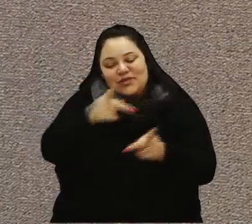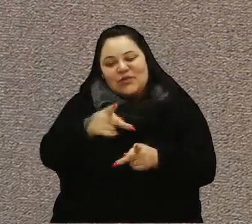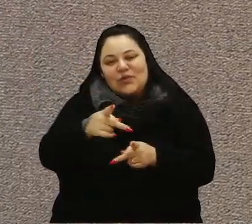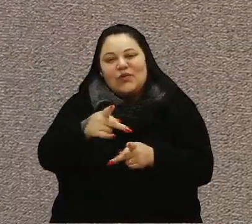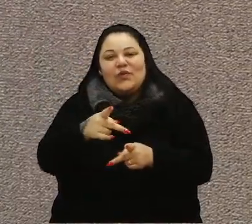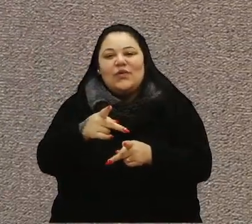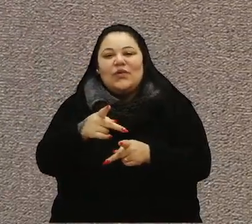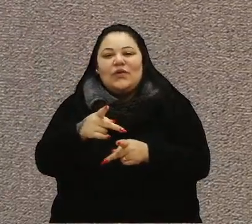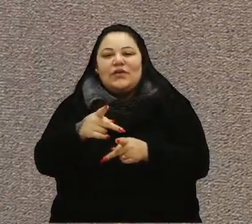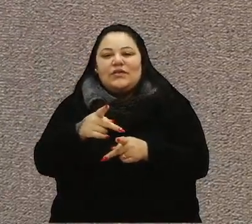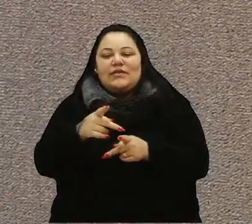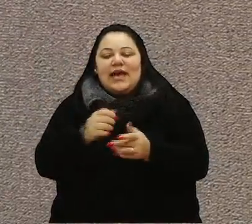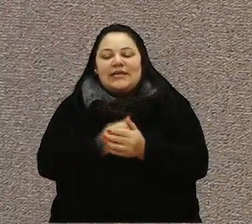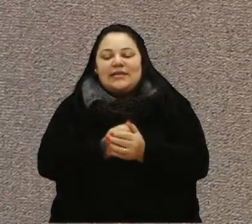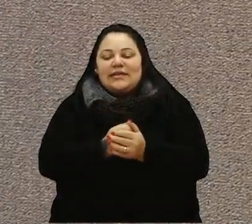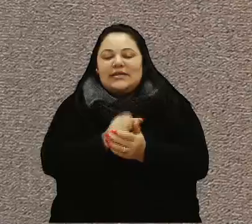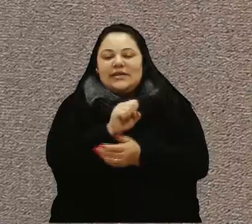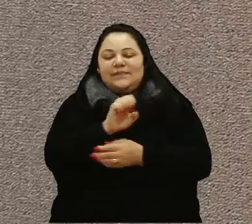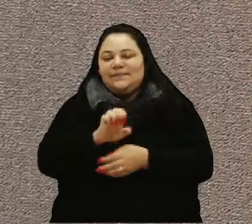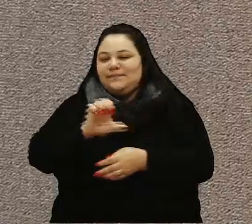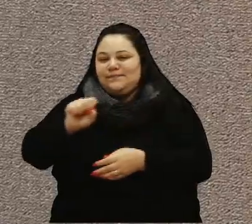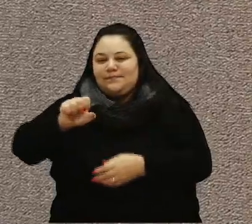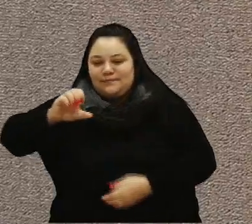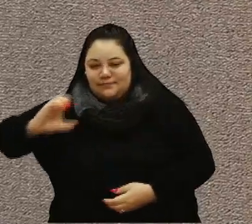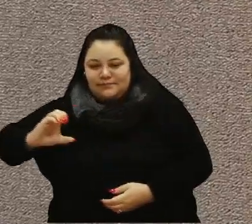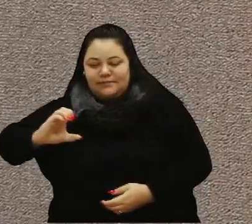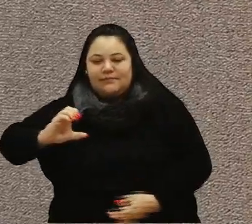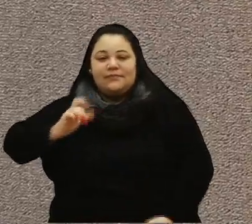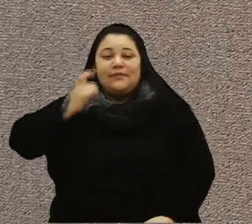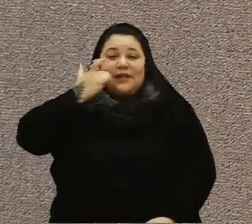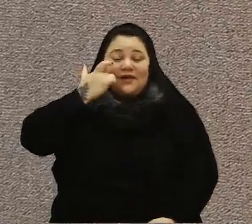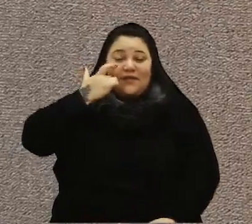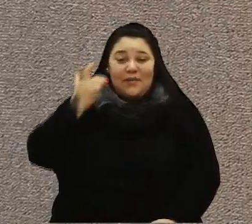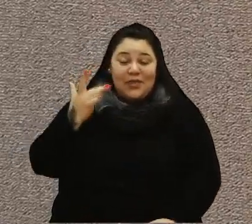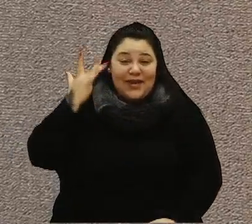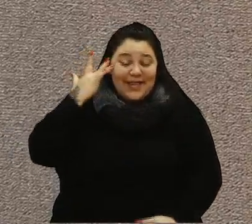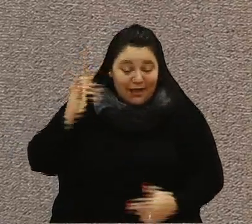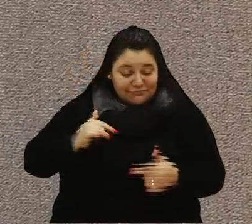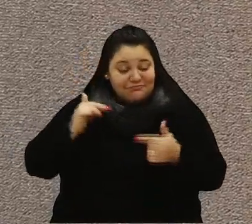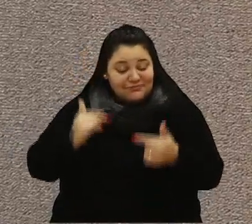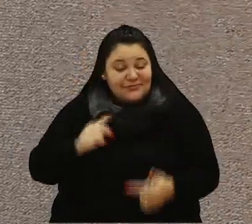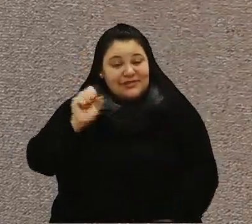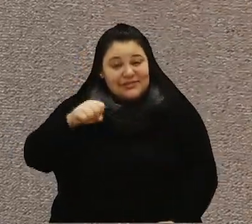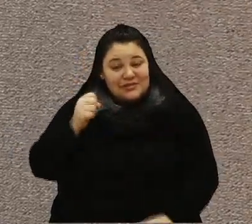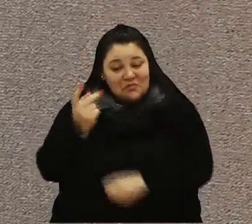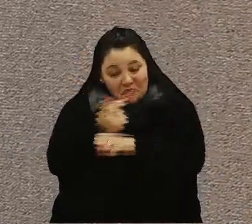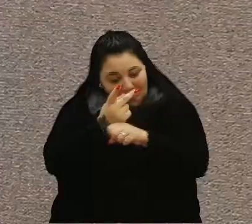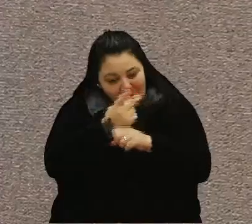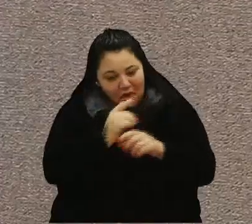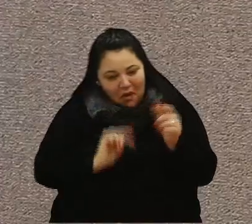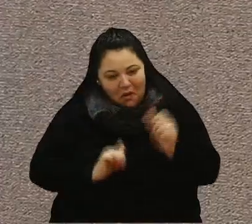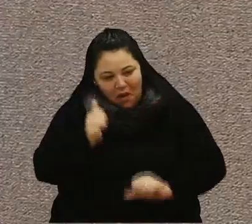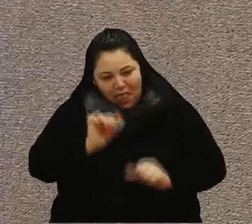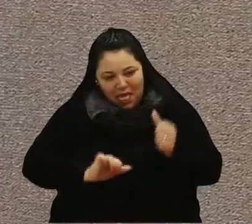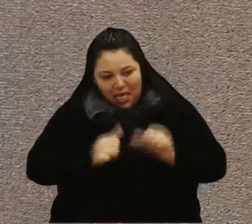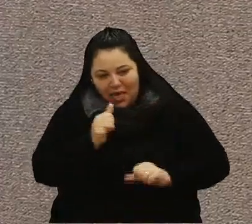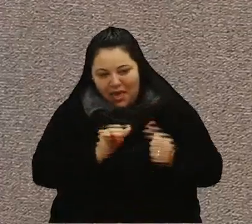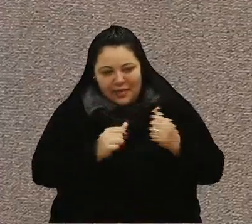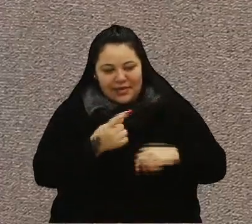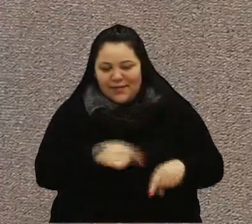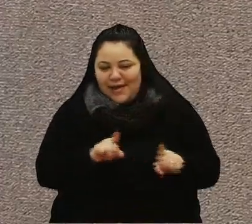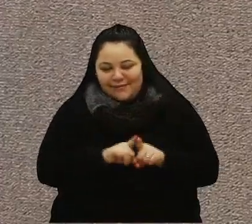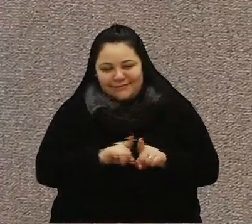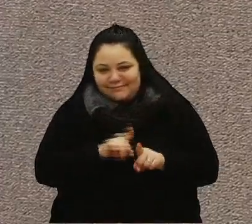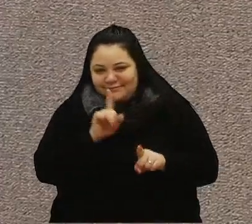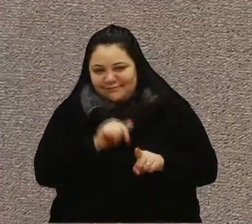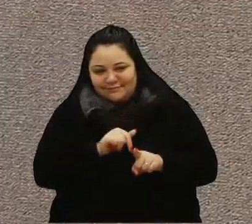como é que é a maturidade ativa, e a gente está vendo as pessoas realmente buscando qualidade de vida. E isso é muito importante, que a Câmara também